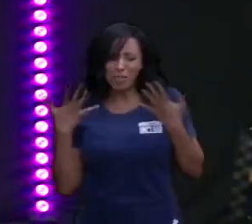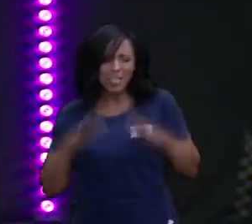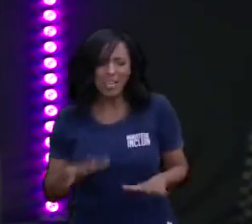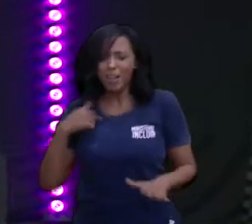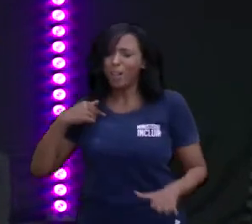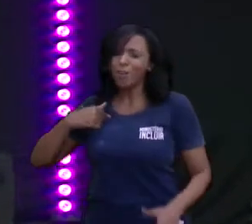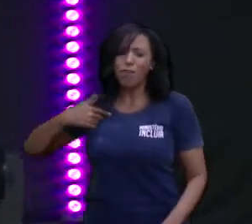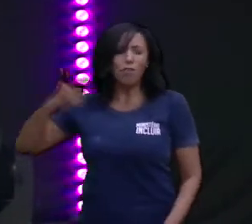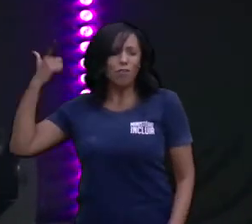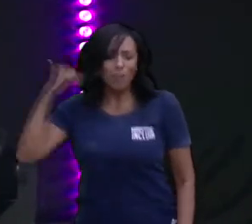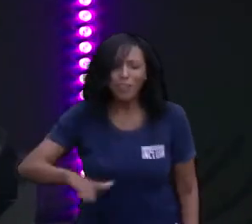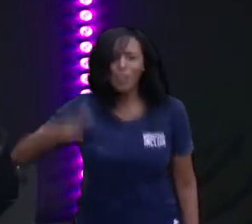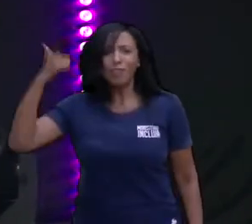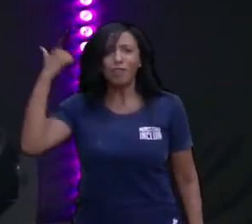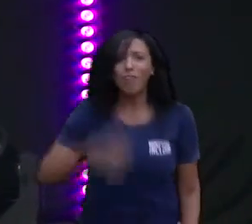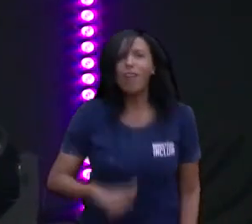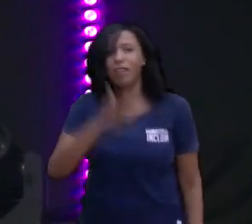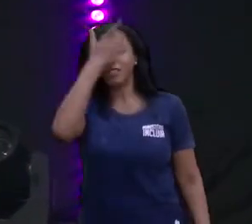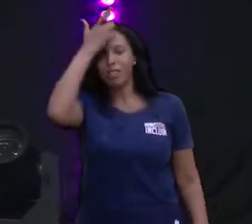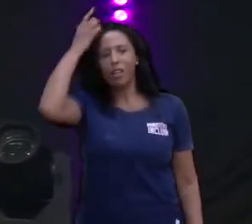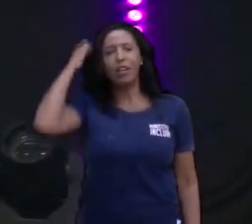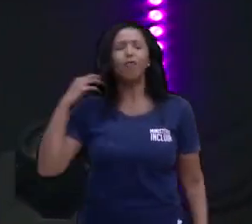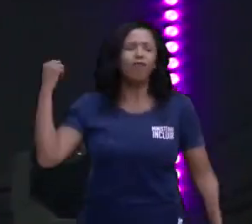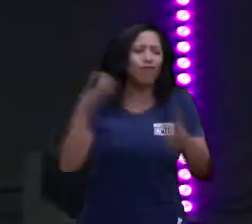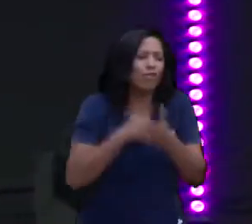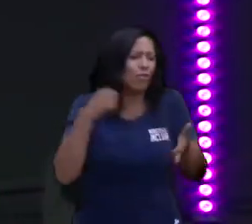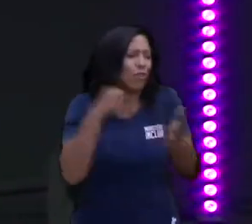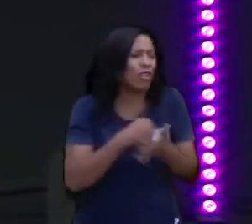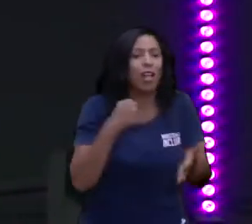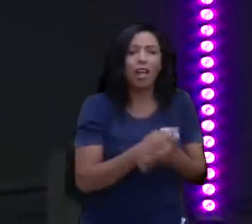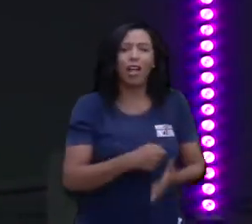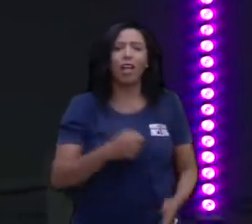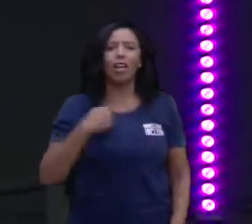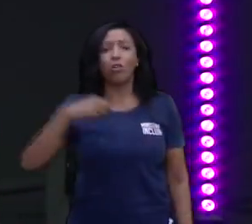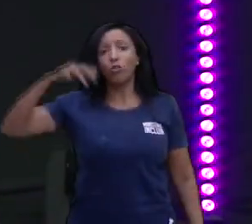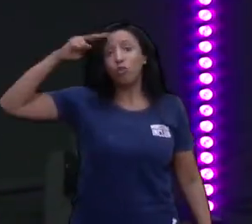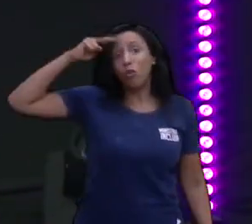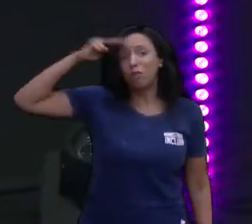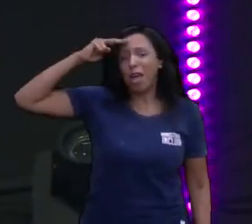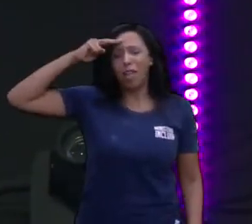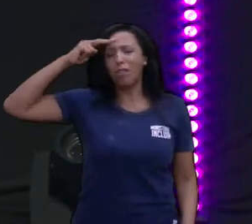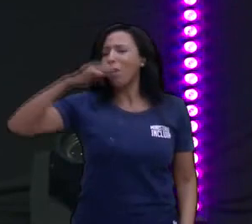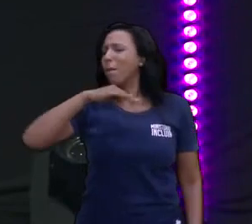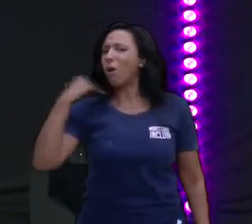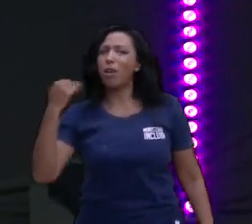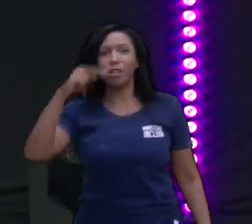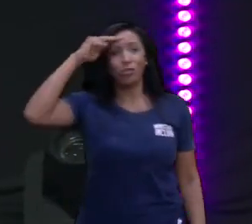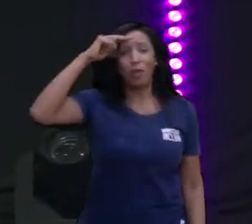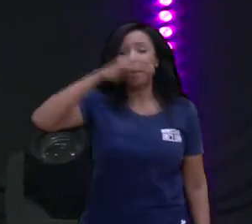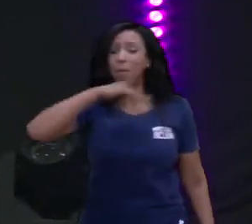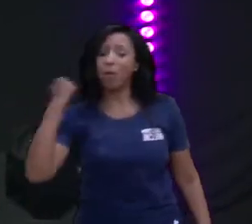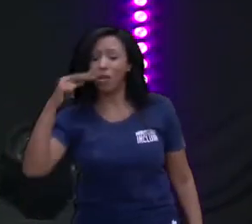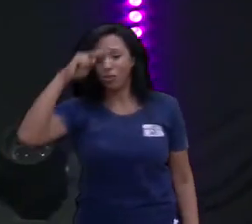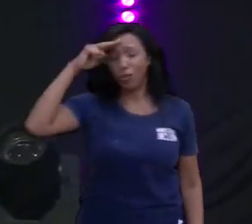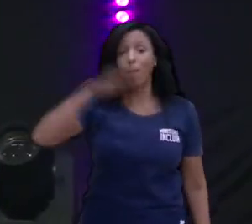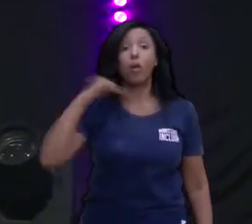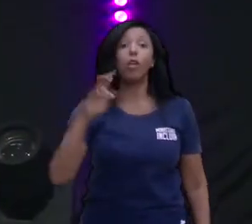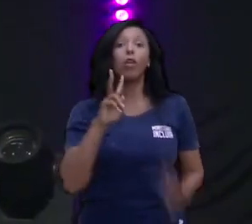lutando matando os soldados matando os soldados à toa foi isso que a Alemanha fez matou os soldados à toa